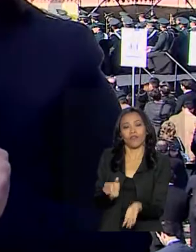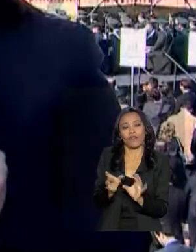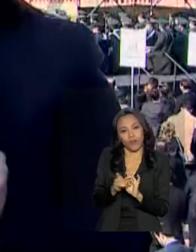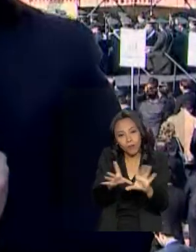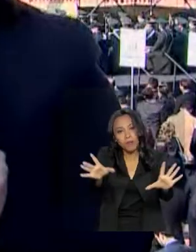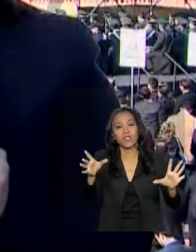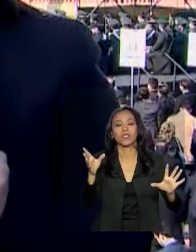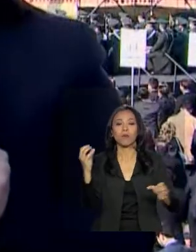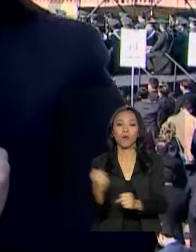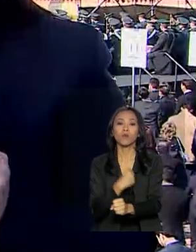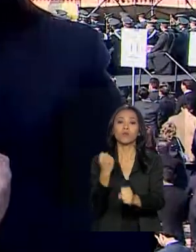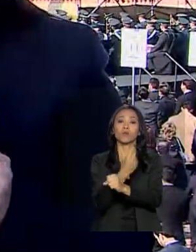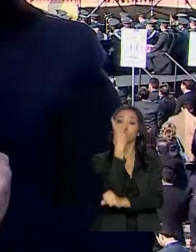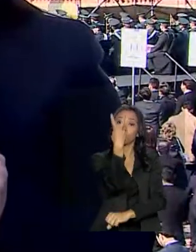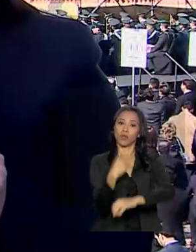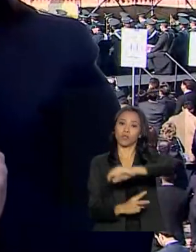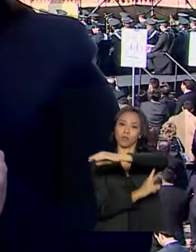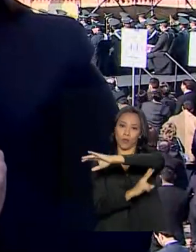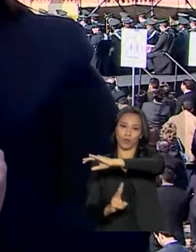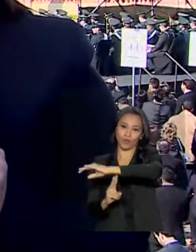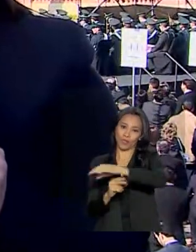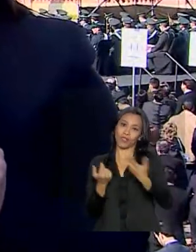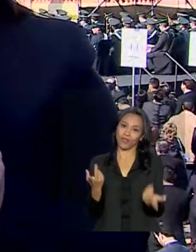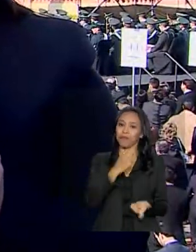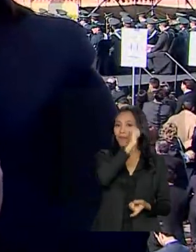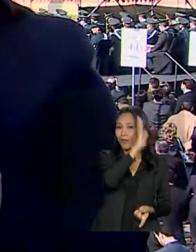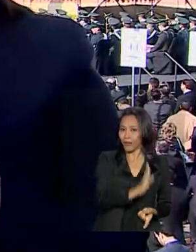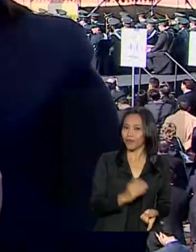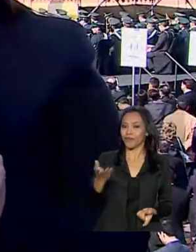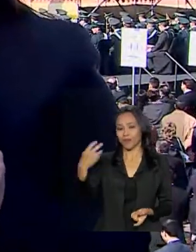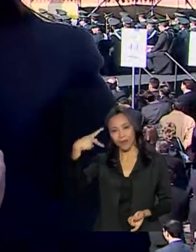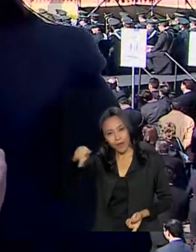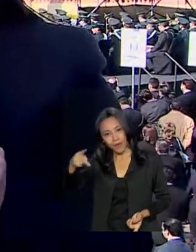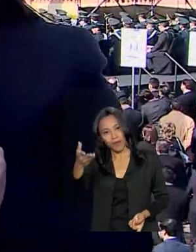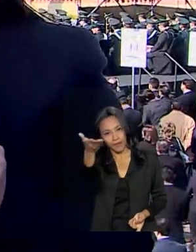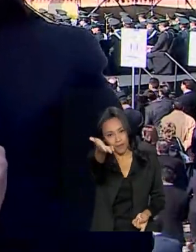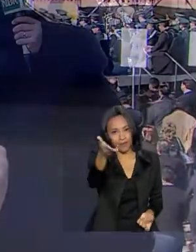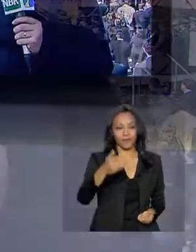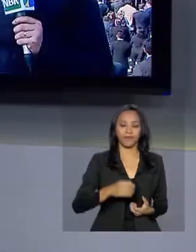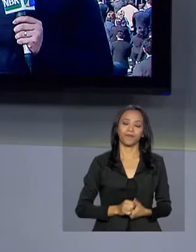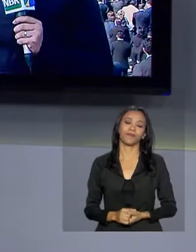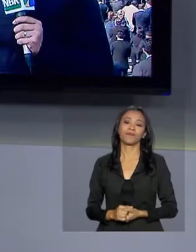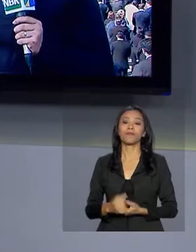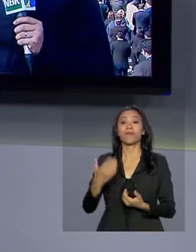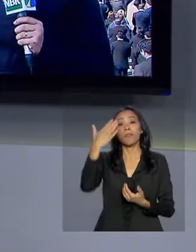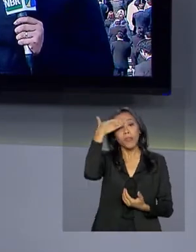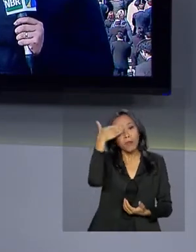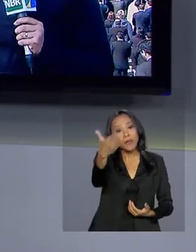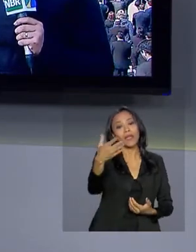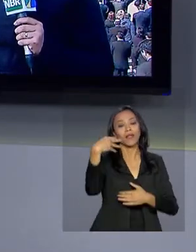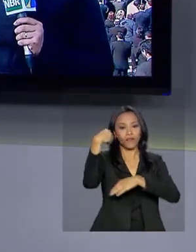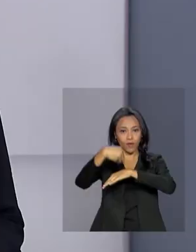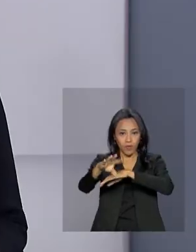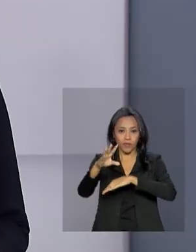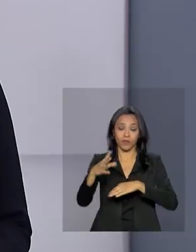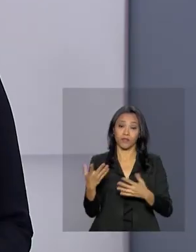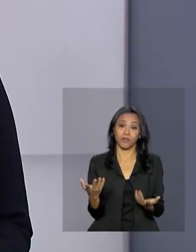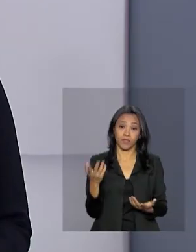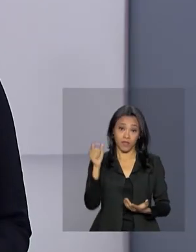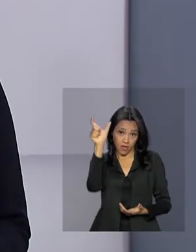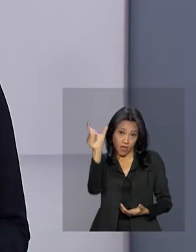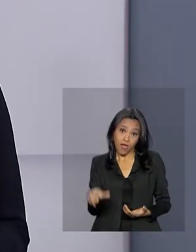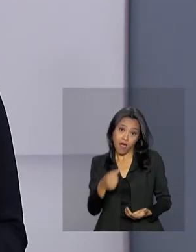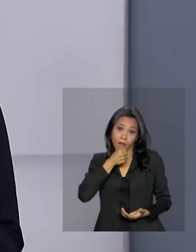de 2 pontes que vão ligar os 2 países sul-americanos. Voltamos com você, Renata. Obrigada, Márcia, pelas suas informações. E como a